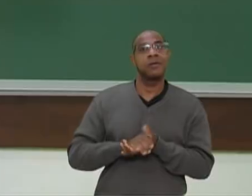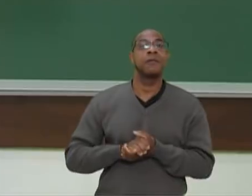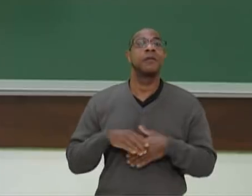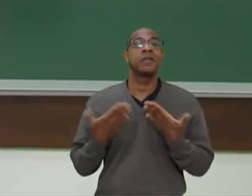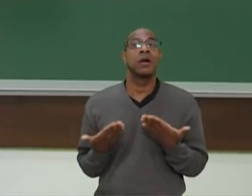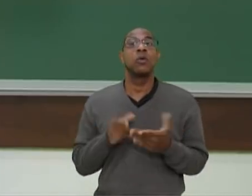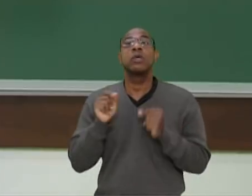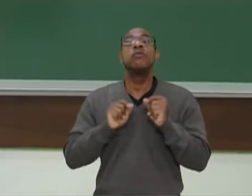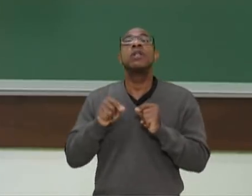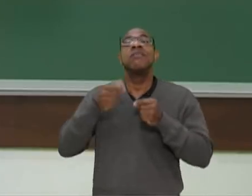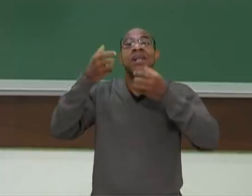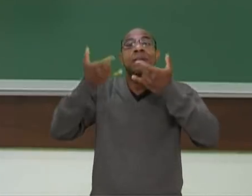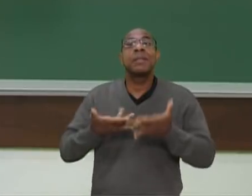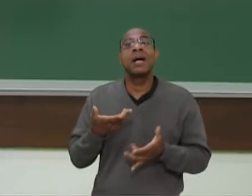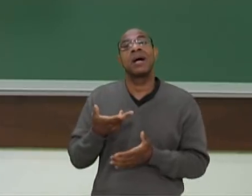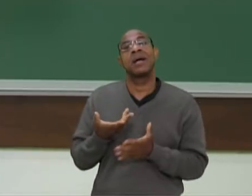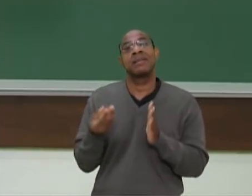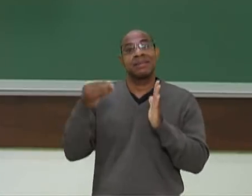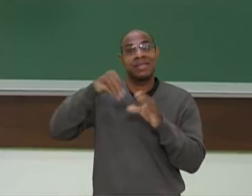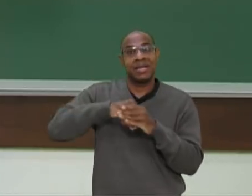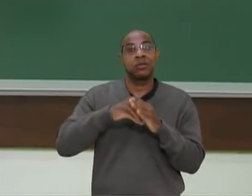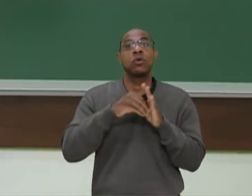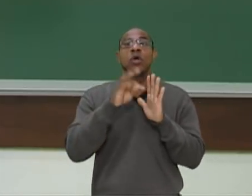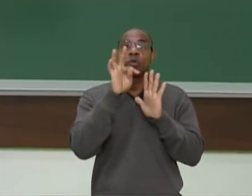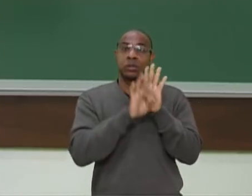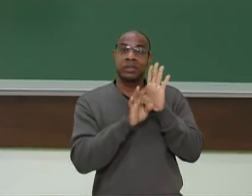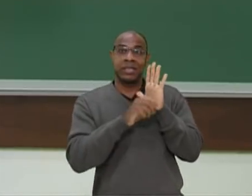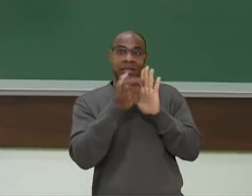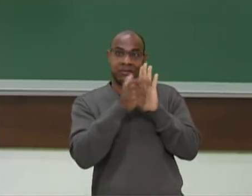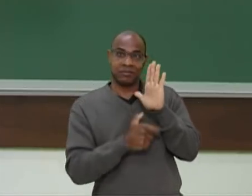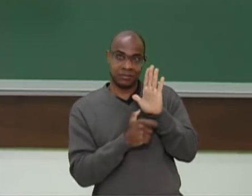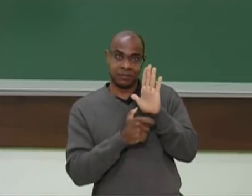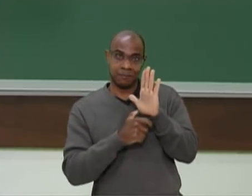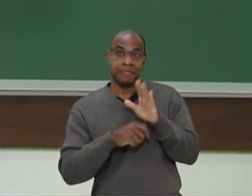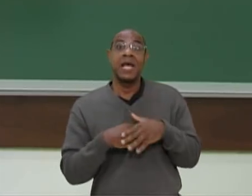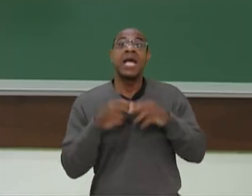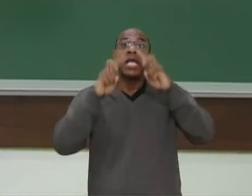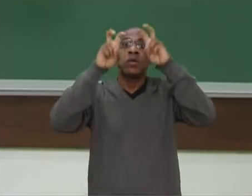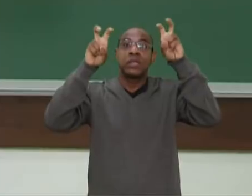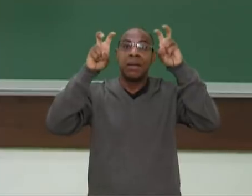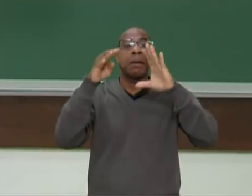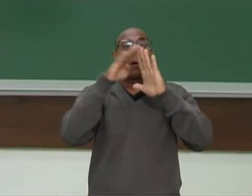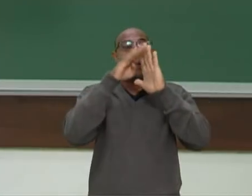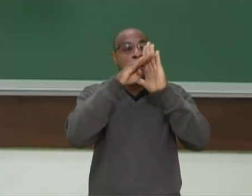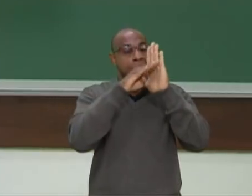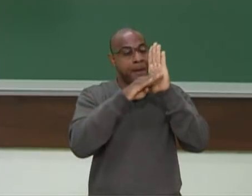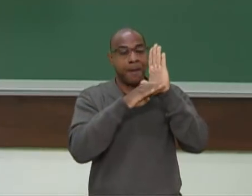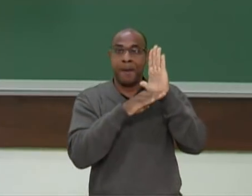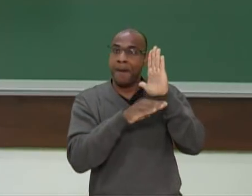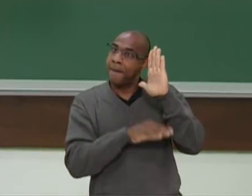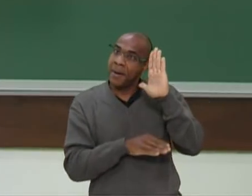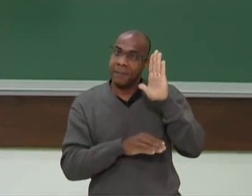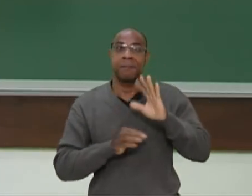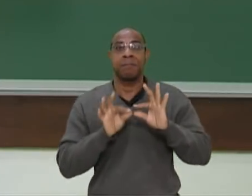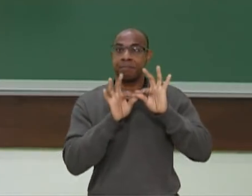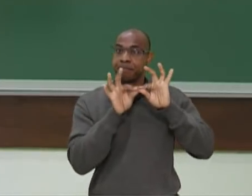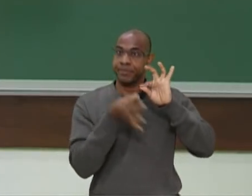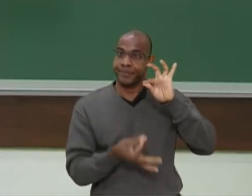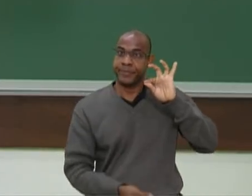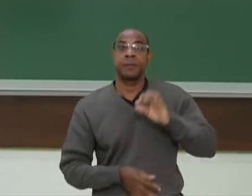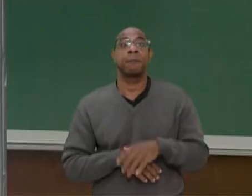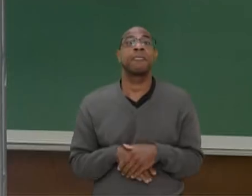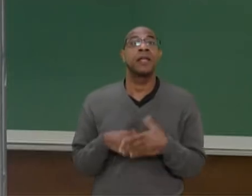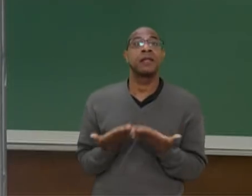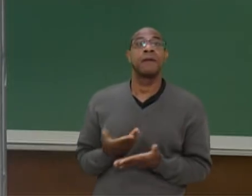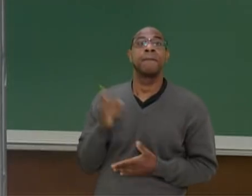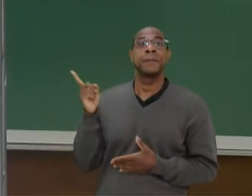que eu vou falar. E o tema, o que eu vou discorrer durante o texto, o que será abordado. Que mais?